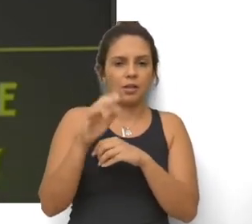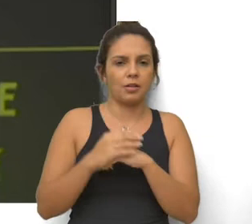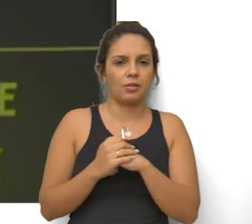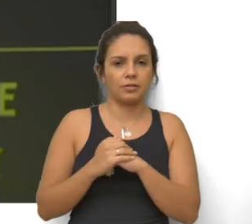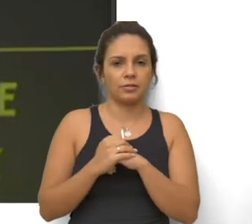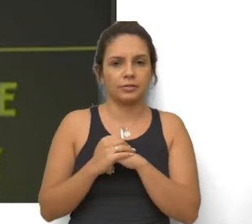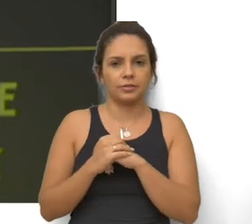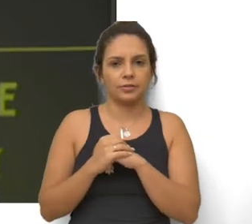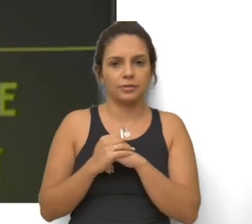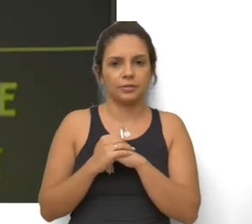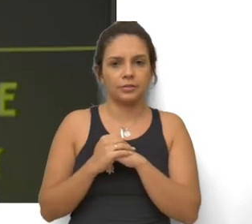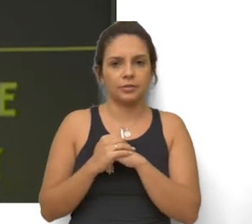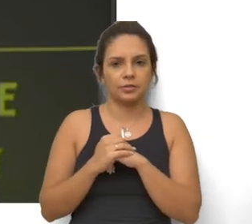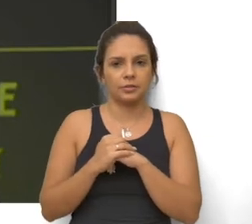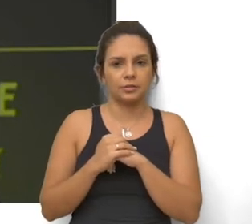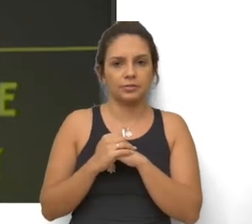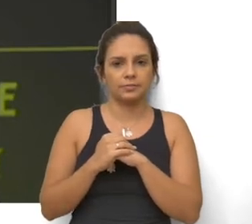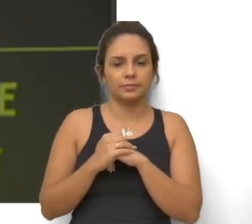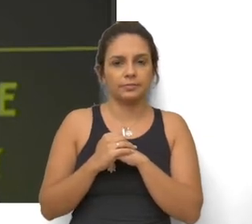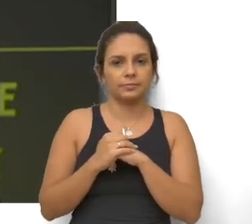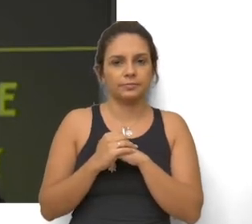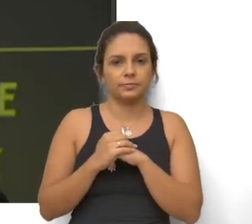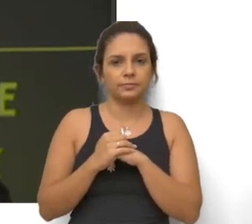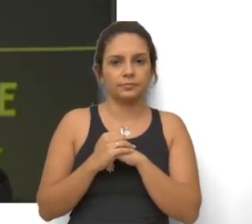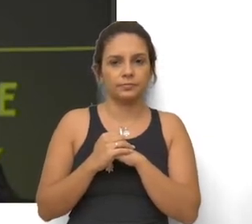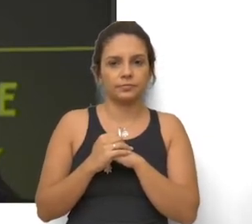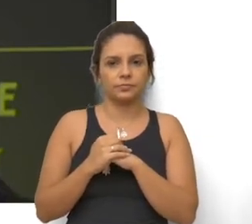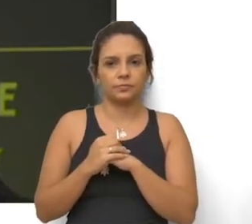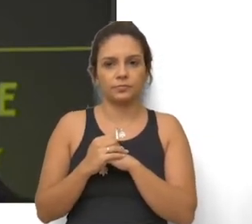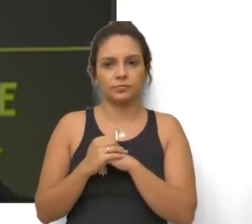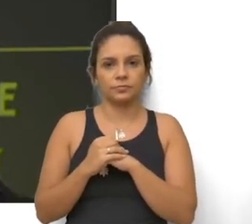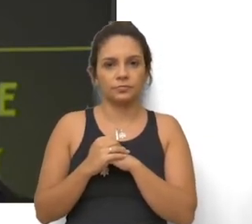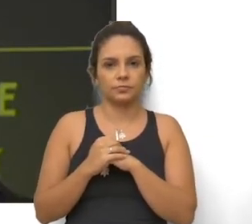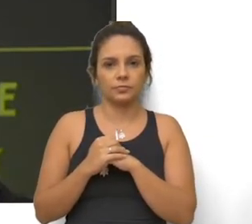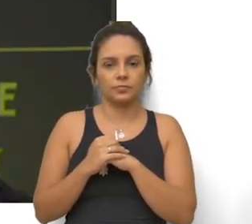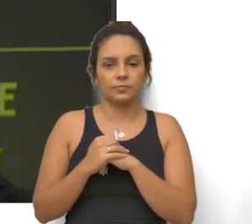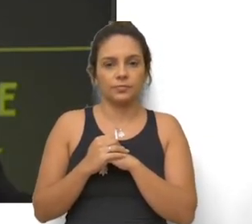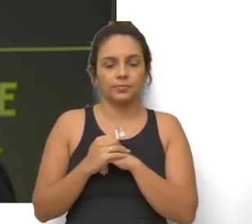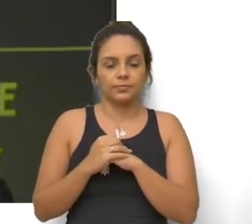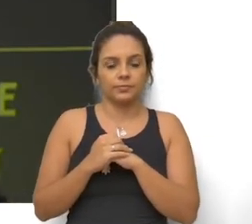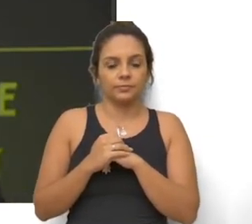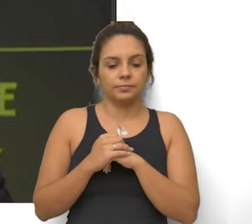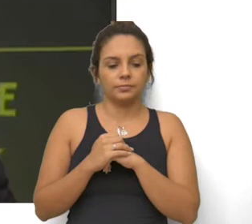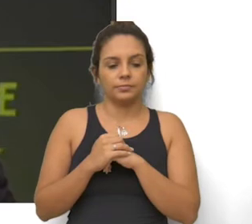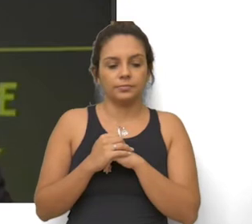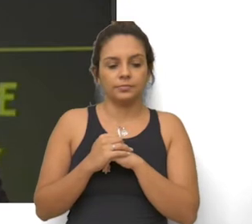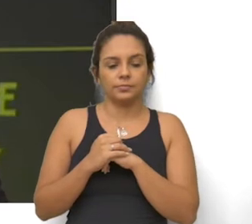minutinho. Em casa. Entrou ao vivo aqui agora, vocês viram, né?